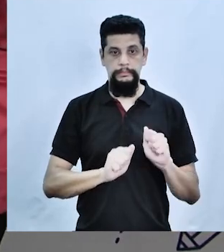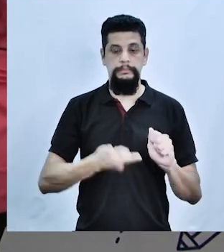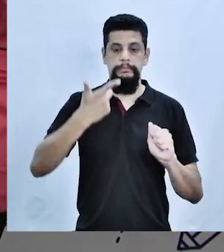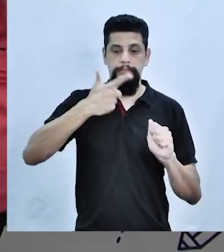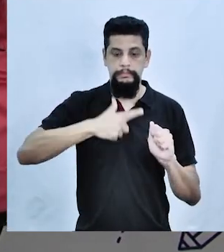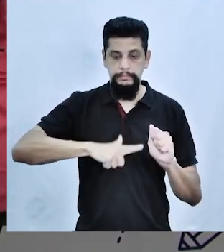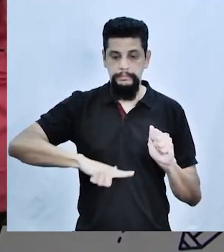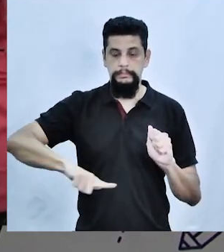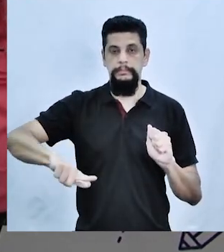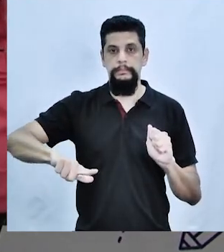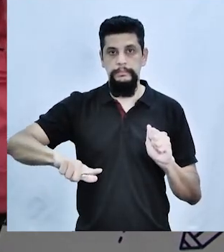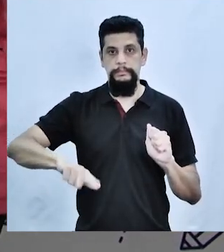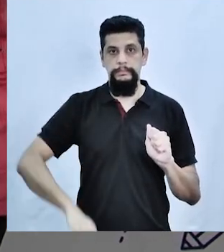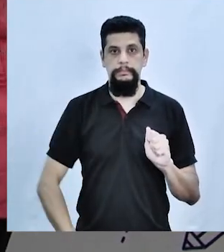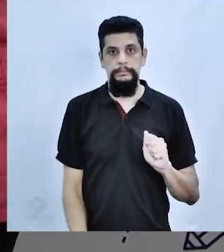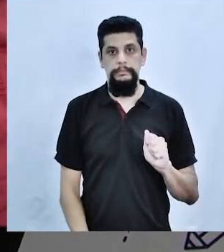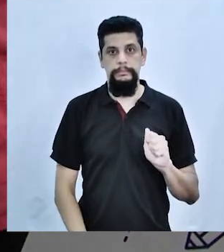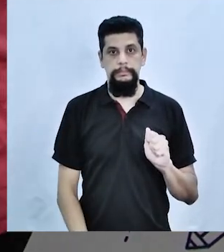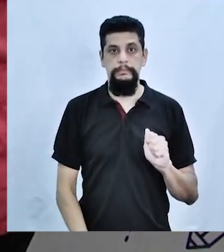Mais um A,